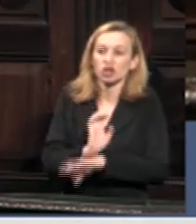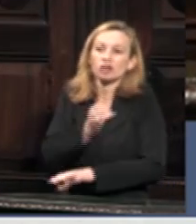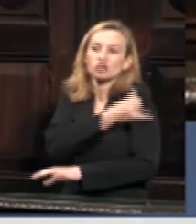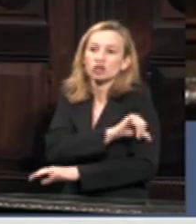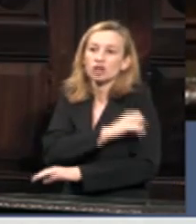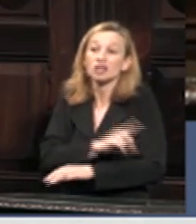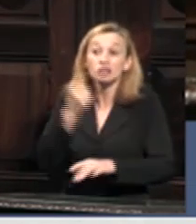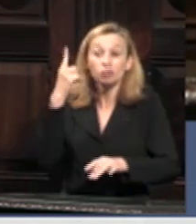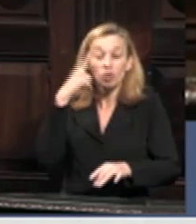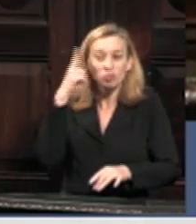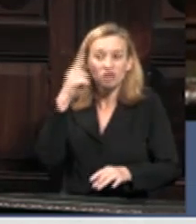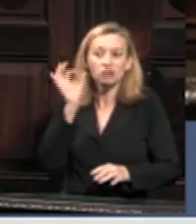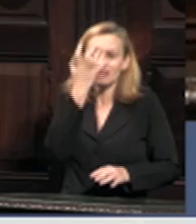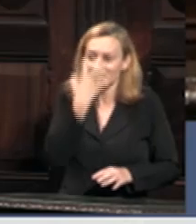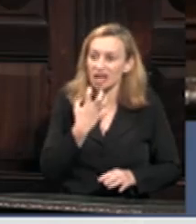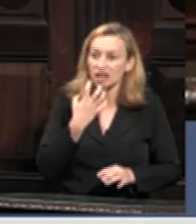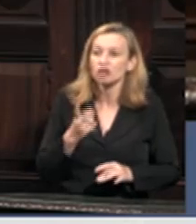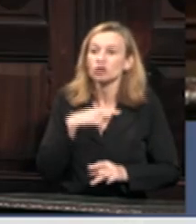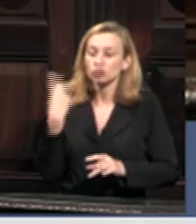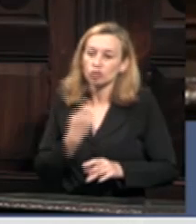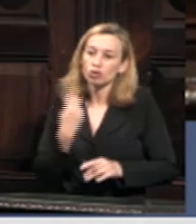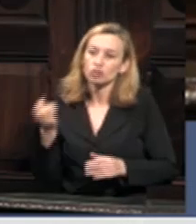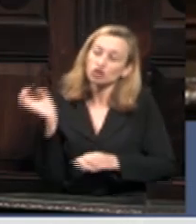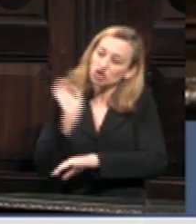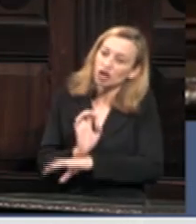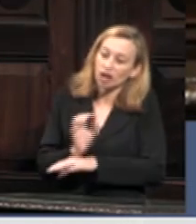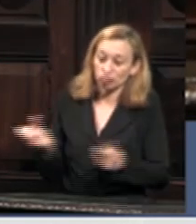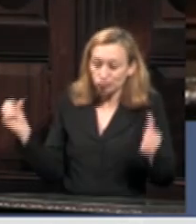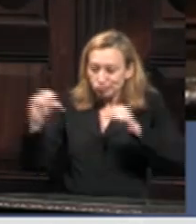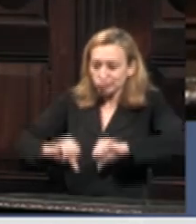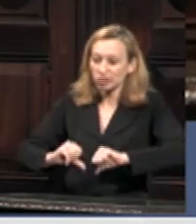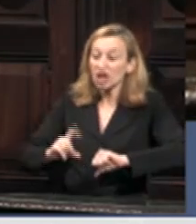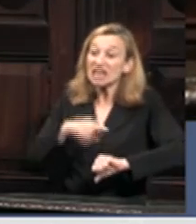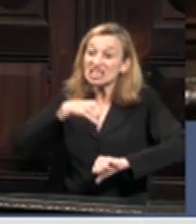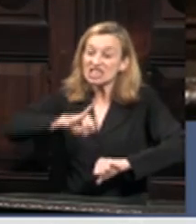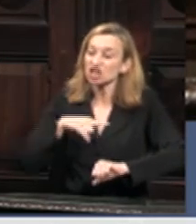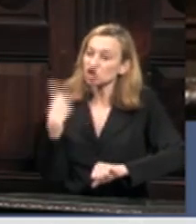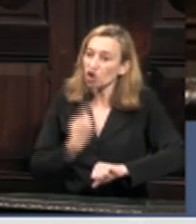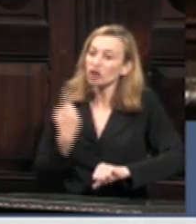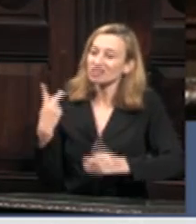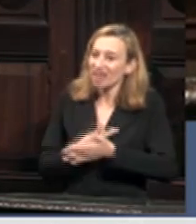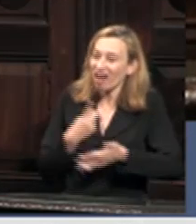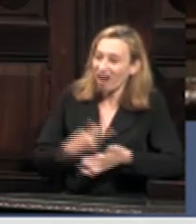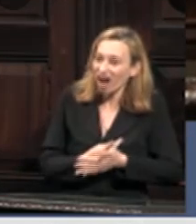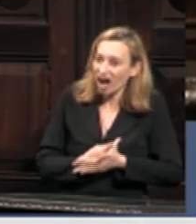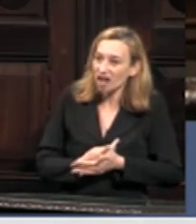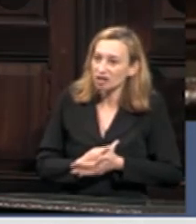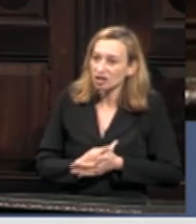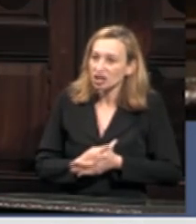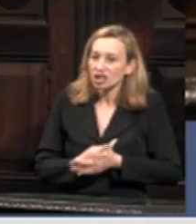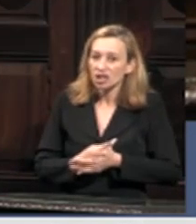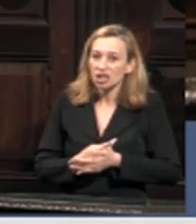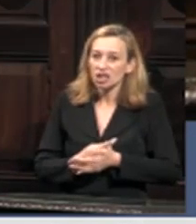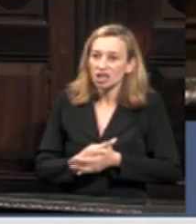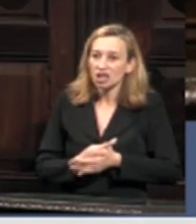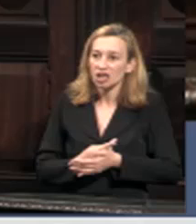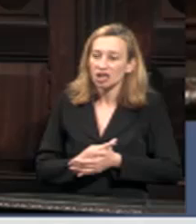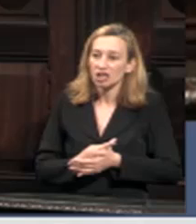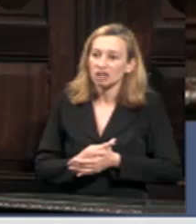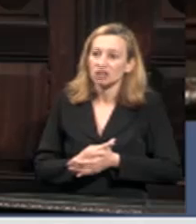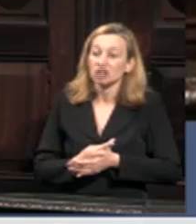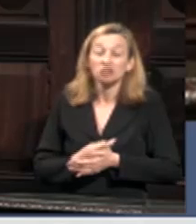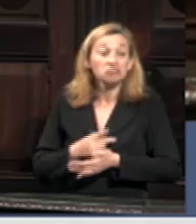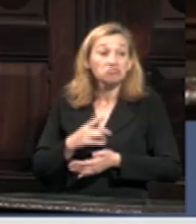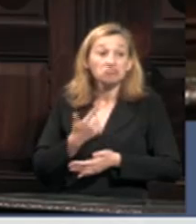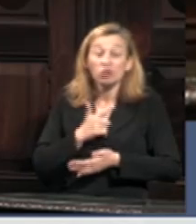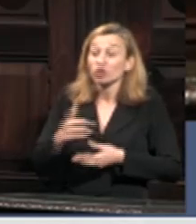é crucial. O nosso Estado está no fundo do poço. Se nós errarmos e entrarmos numa nova aventura, nós não